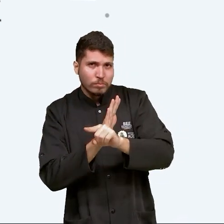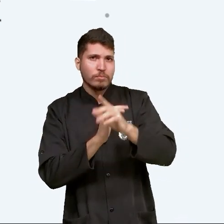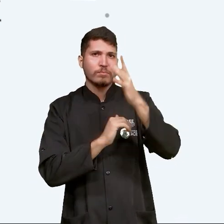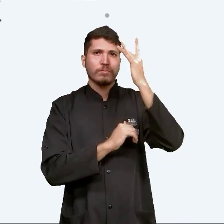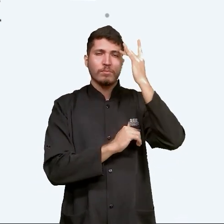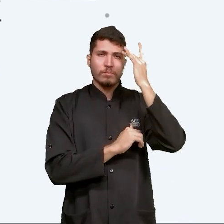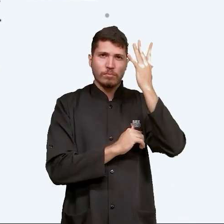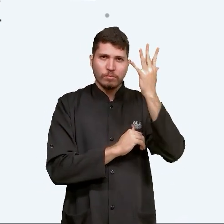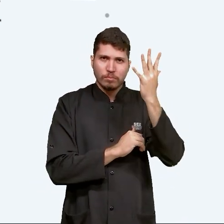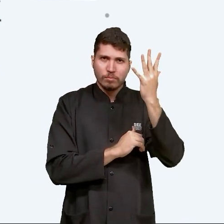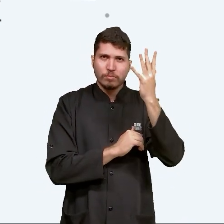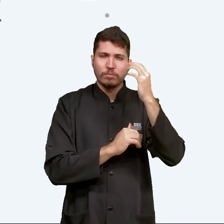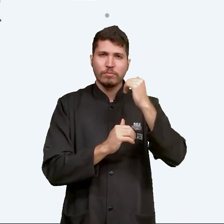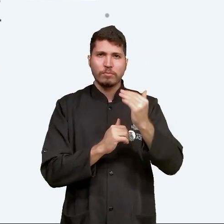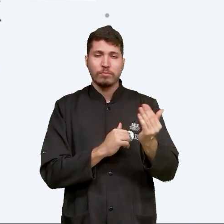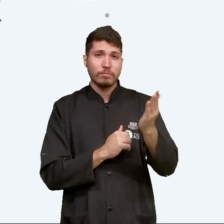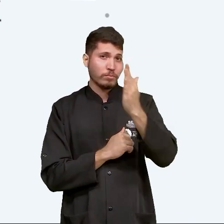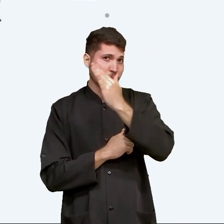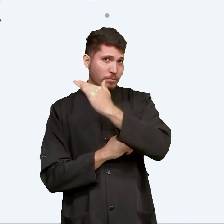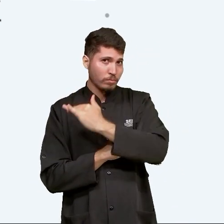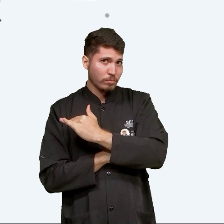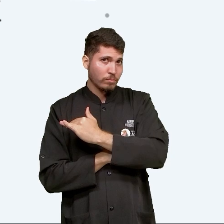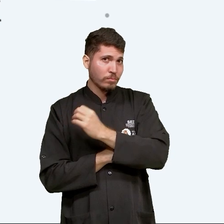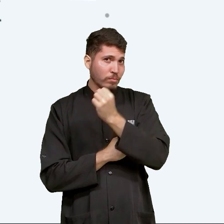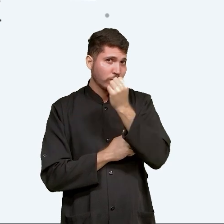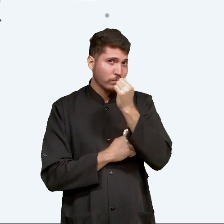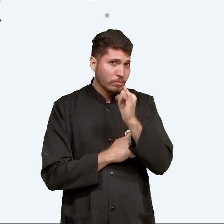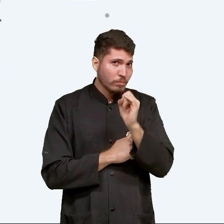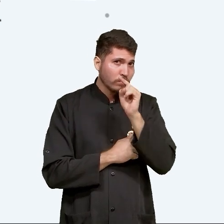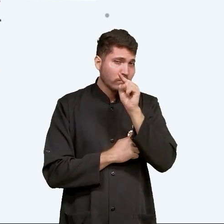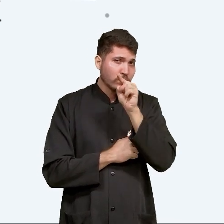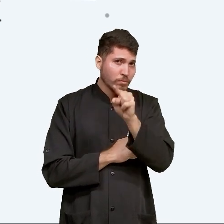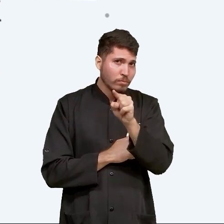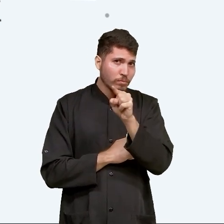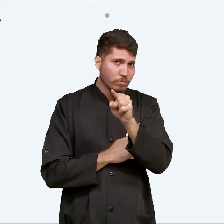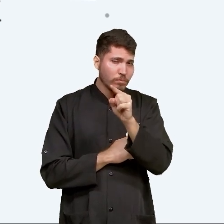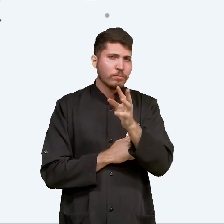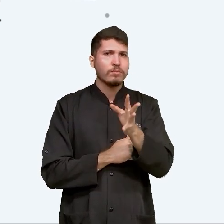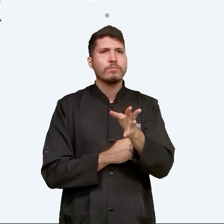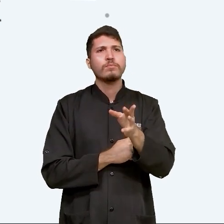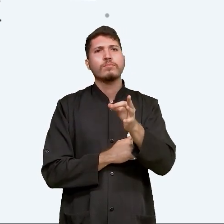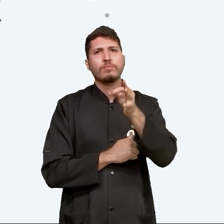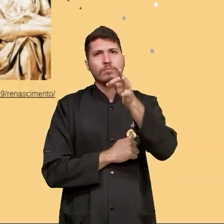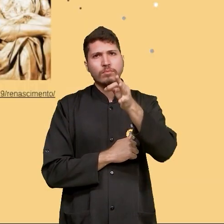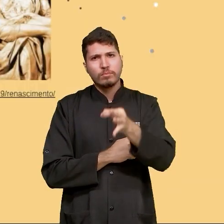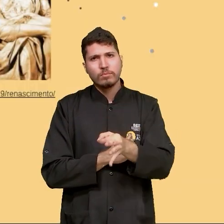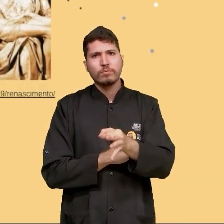fácil. E vamos lá saber se você acertou.